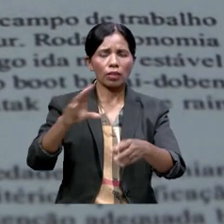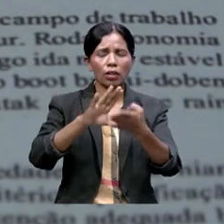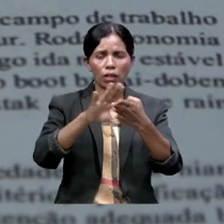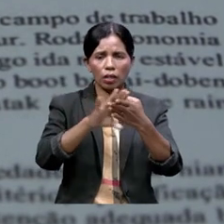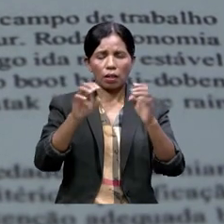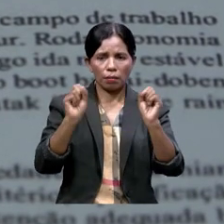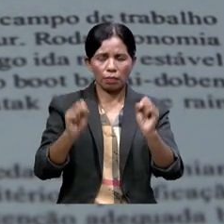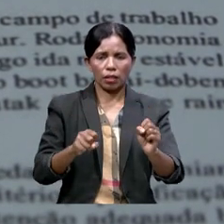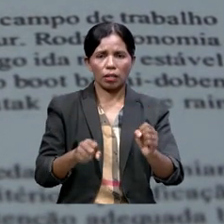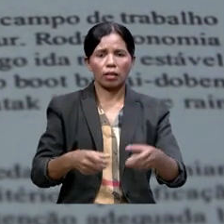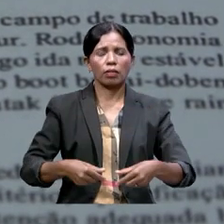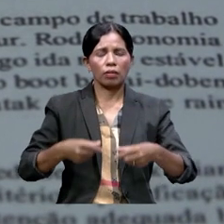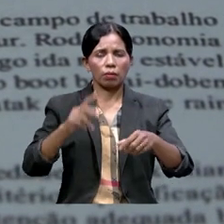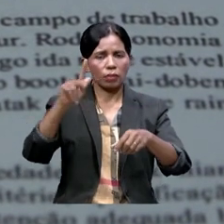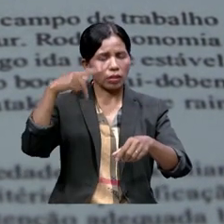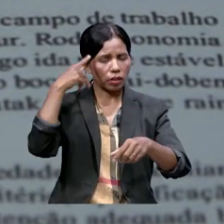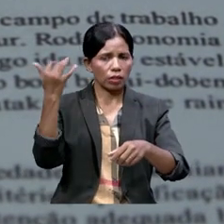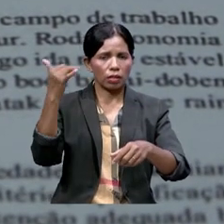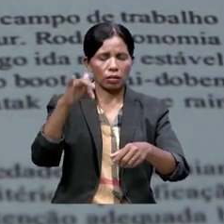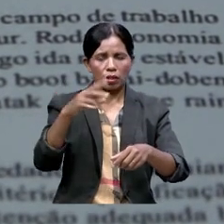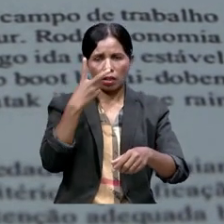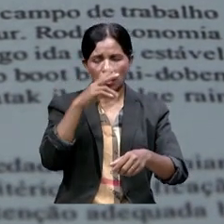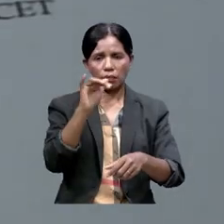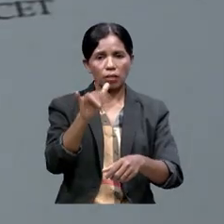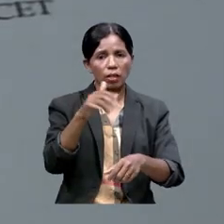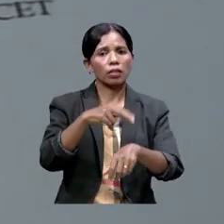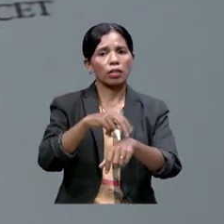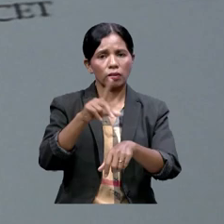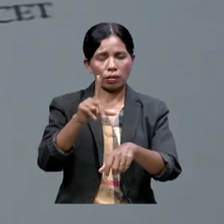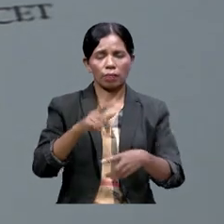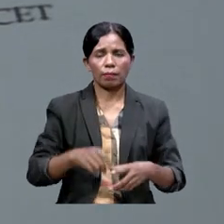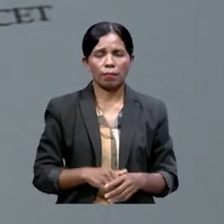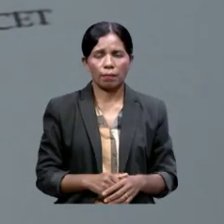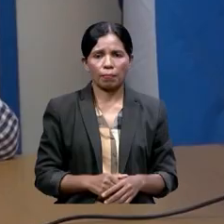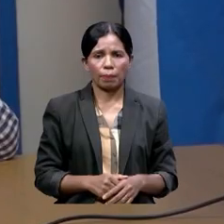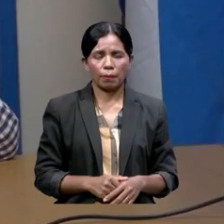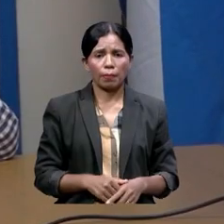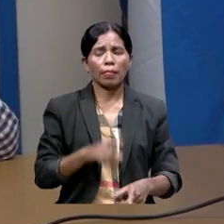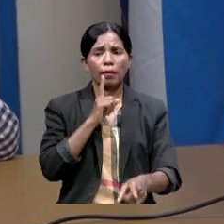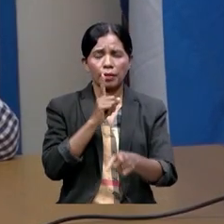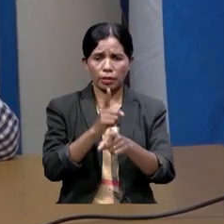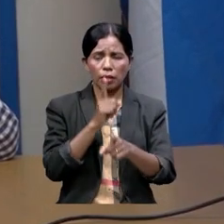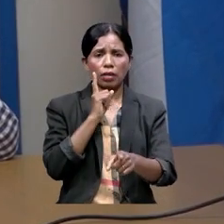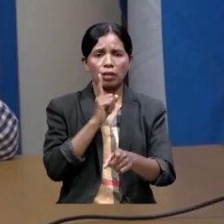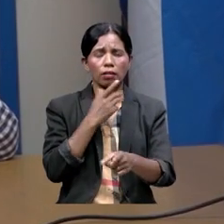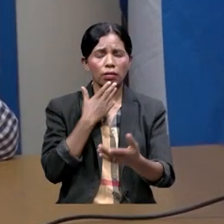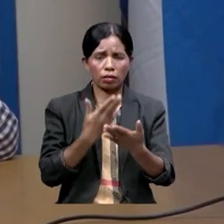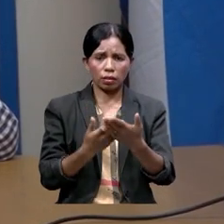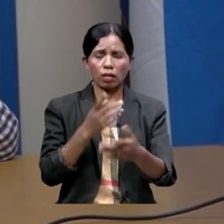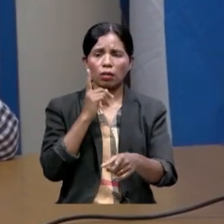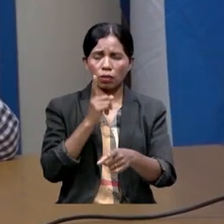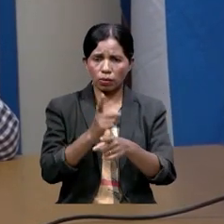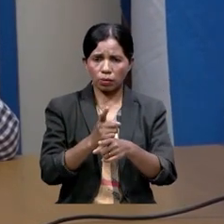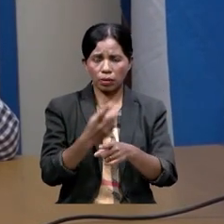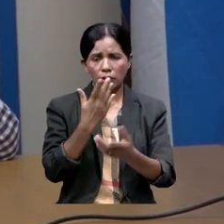bele consensualiza politiku sira ba konsensu nasional. Oi, ti apteves ba ita tu na fatin